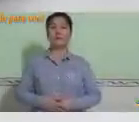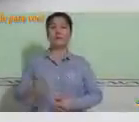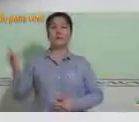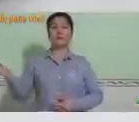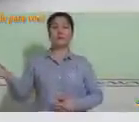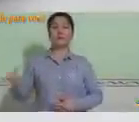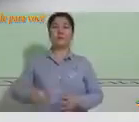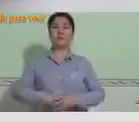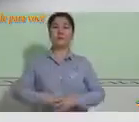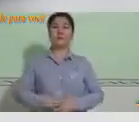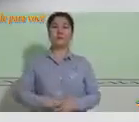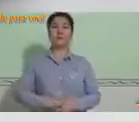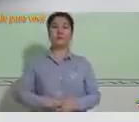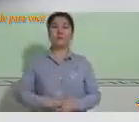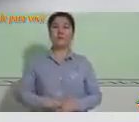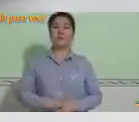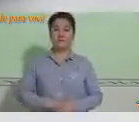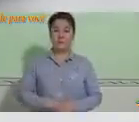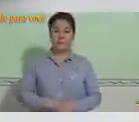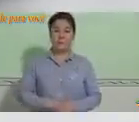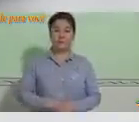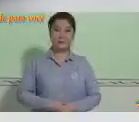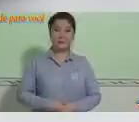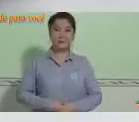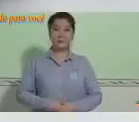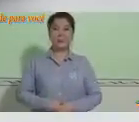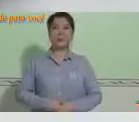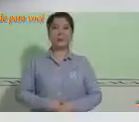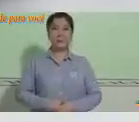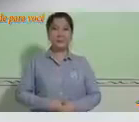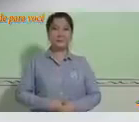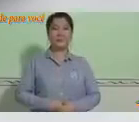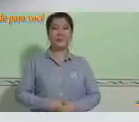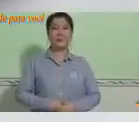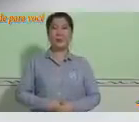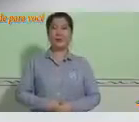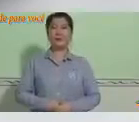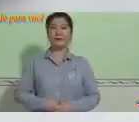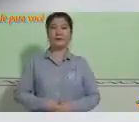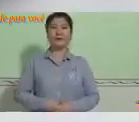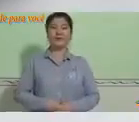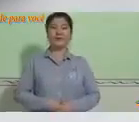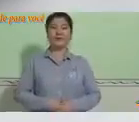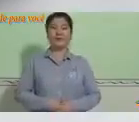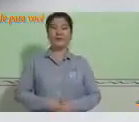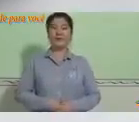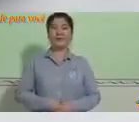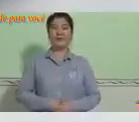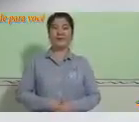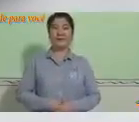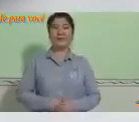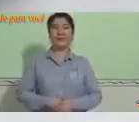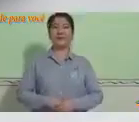J acento agudo O S T R A T A M N T O S S T E acento agudo T I C O S P A R A R A